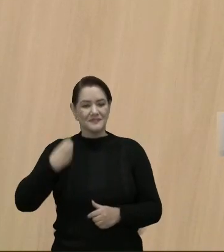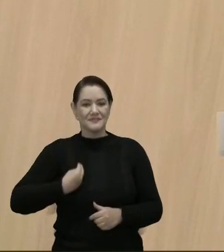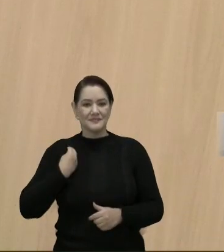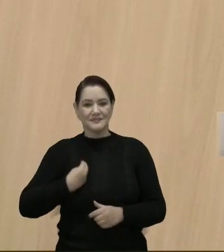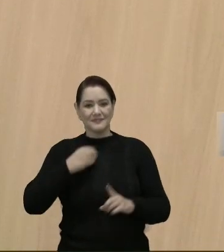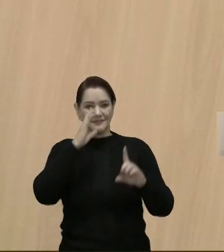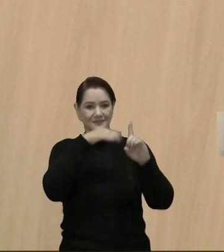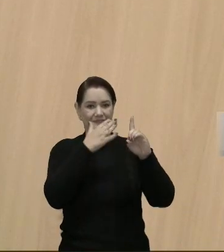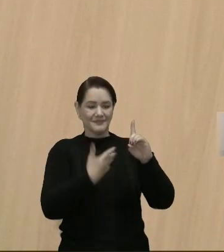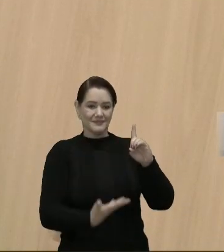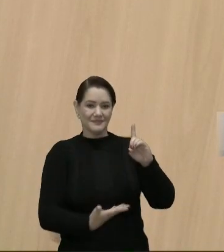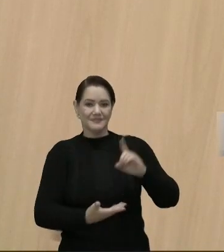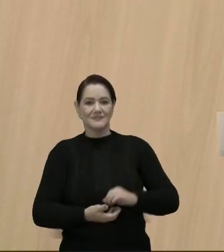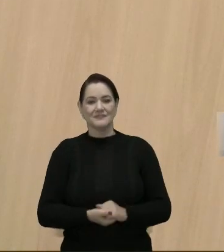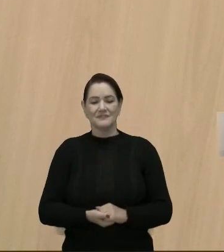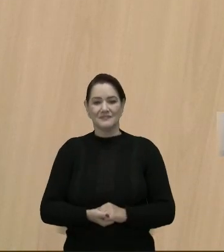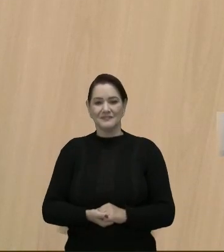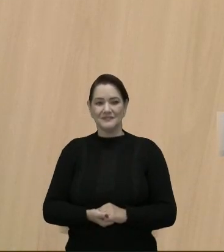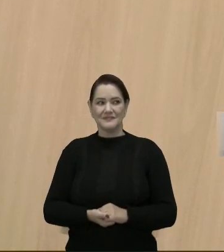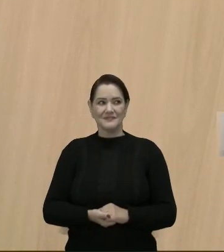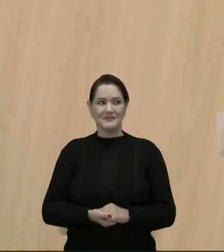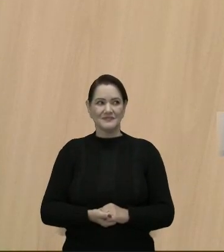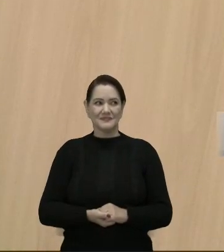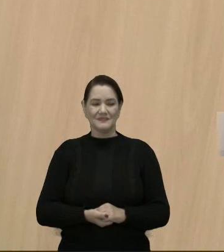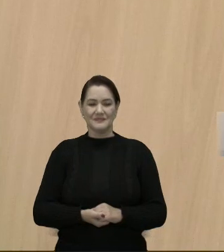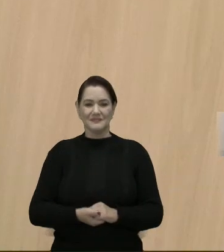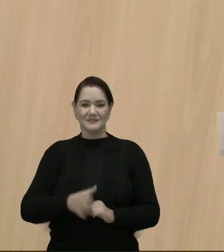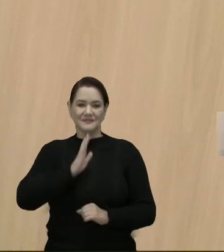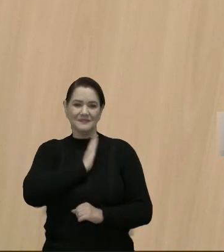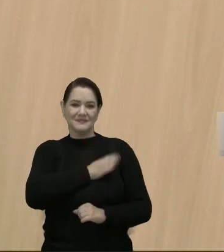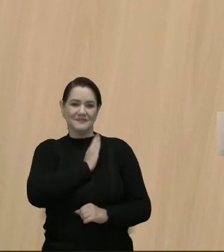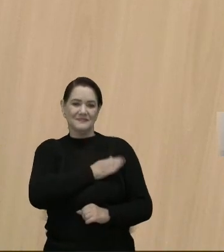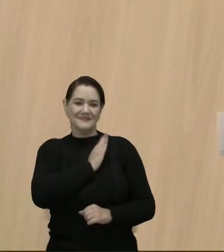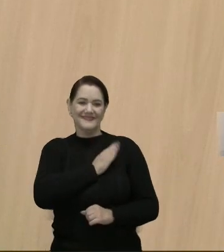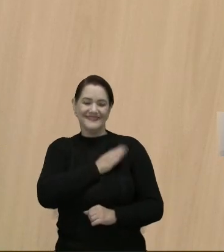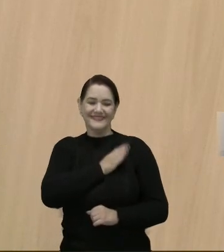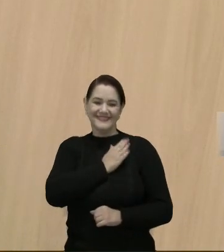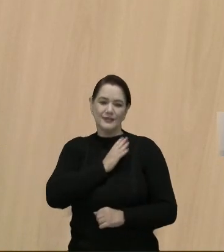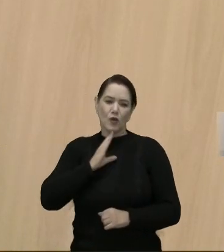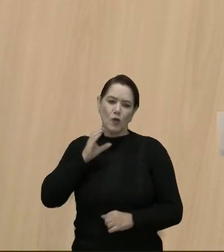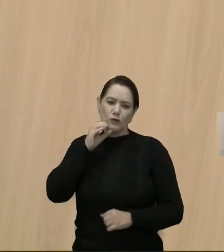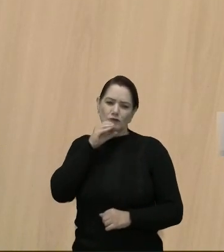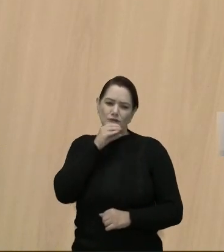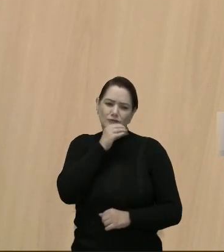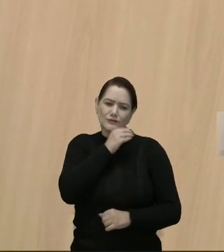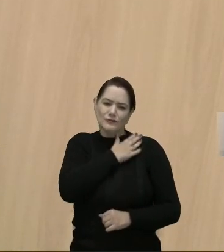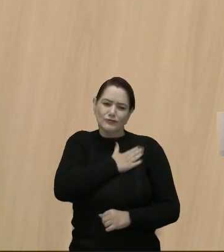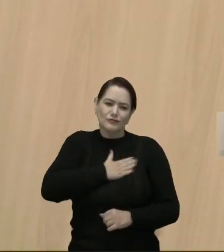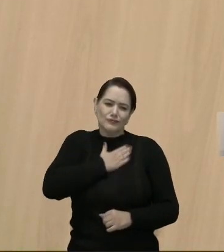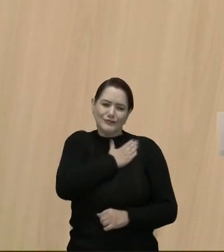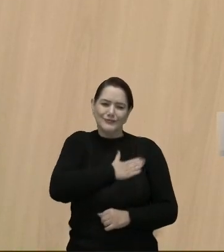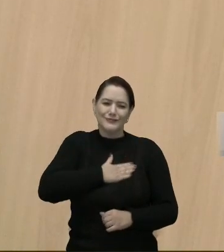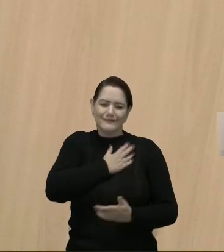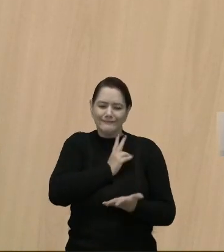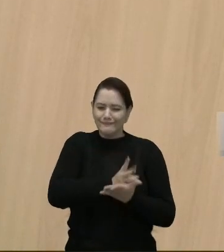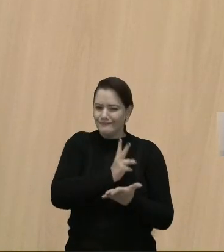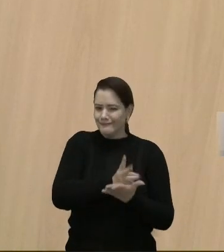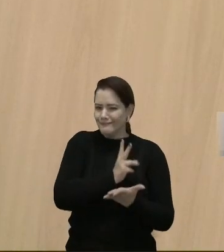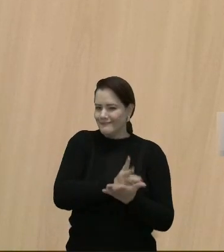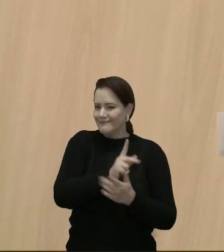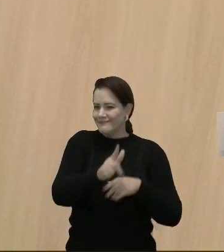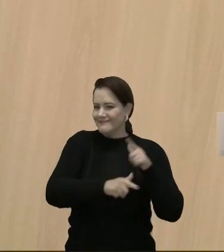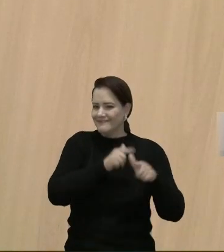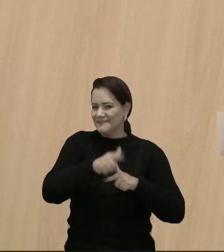sendo homenageada. E, querendo ou não, o coração fica um pouco mais quente sabendo que a gente está no caminho certo, que a